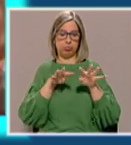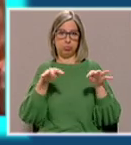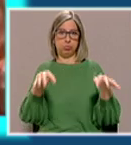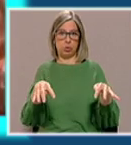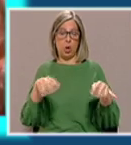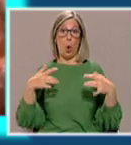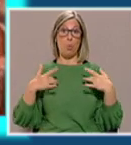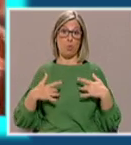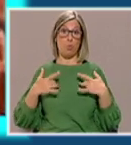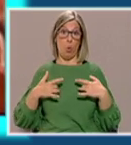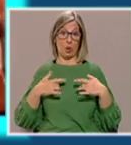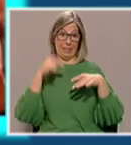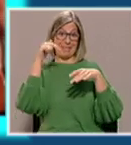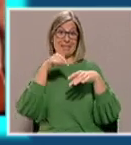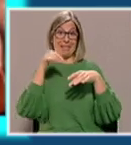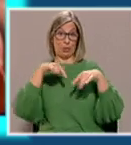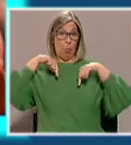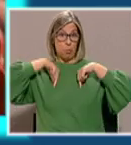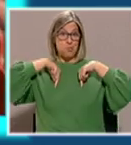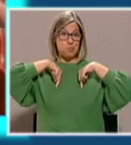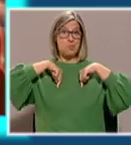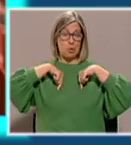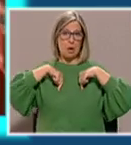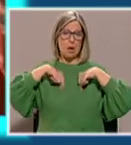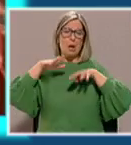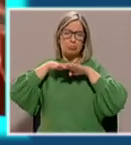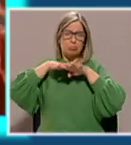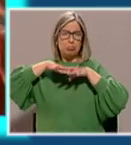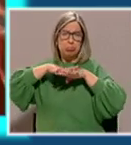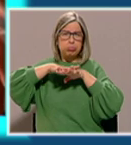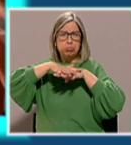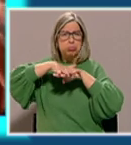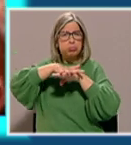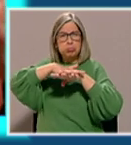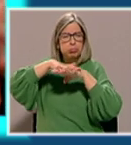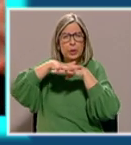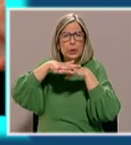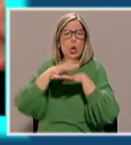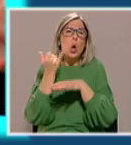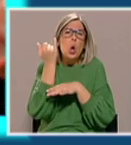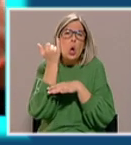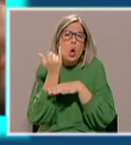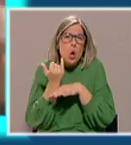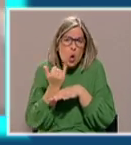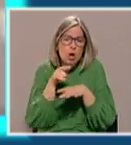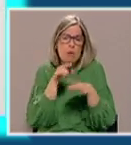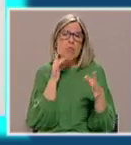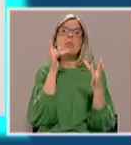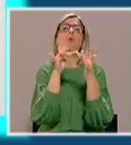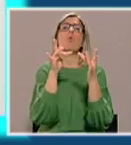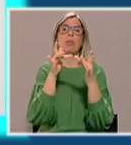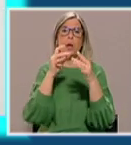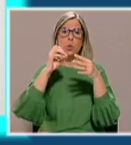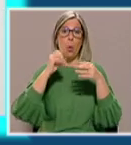Dentro dos pulmões, o sangue percorre vasos cada vez mais finos até atingir os capilares, que contactam com